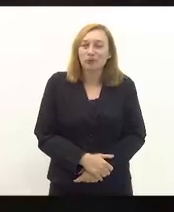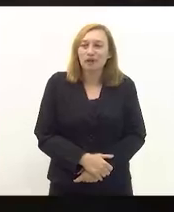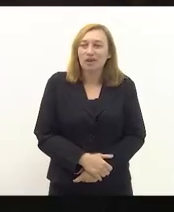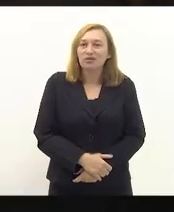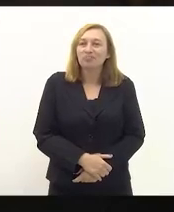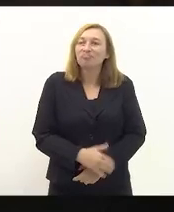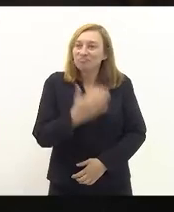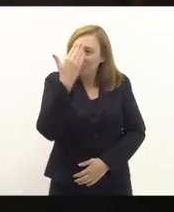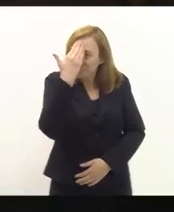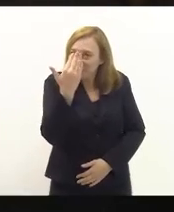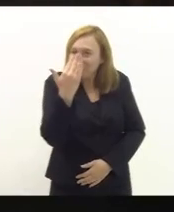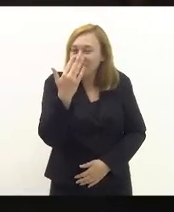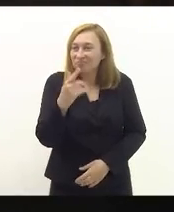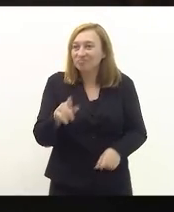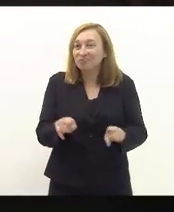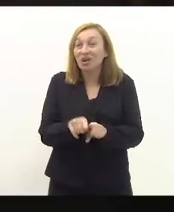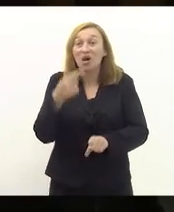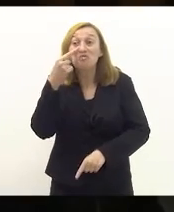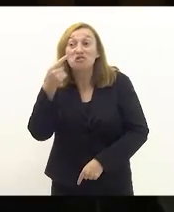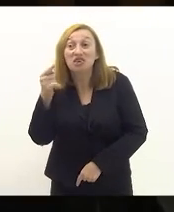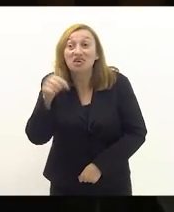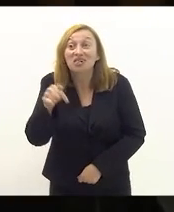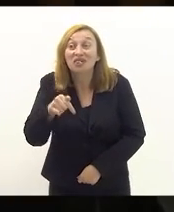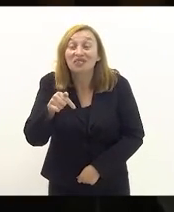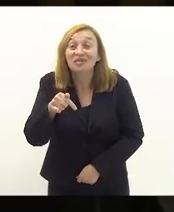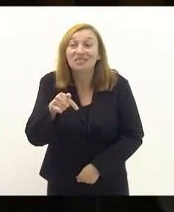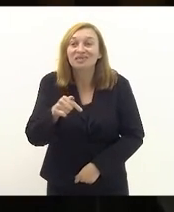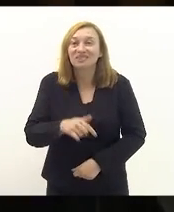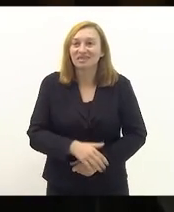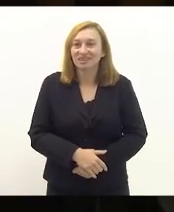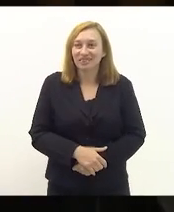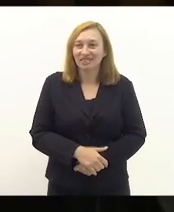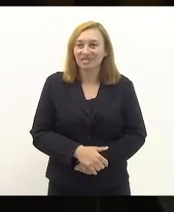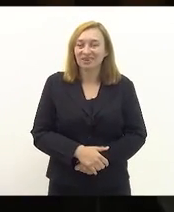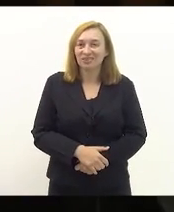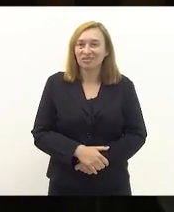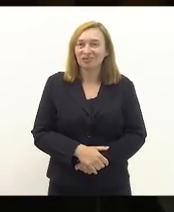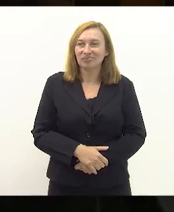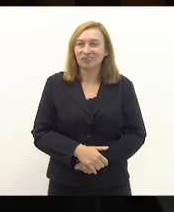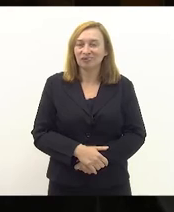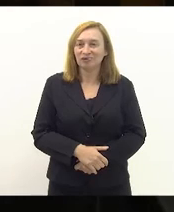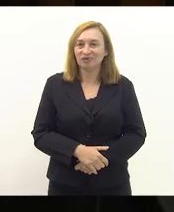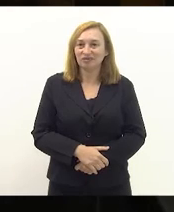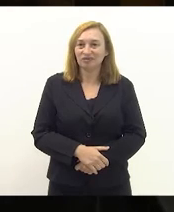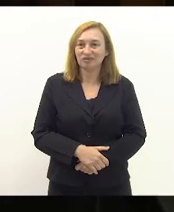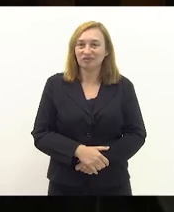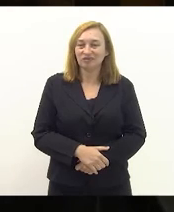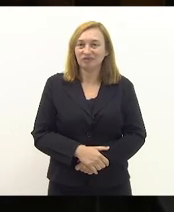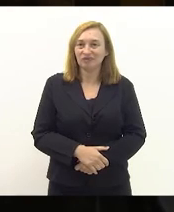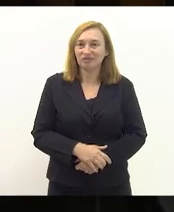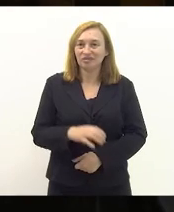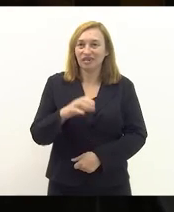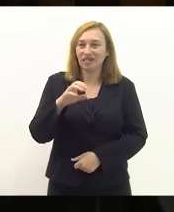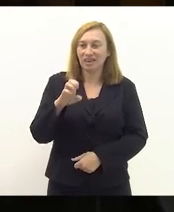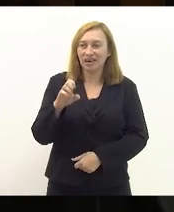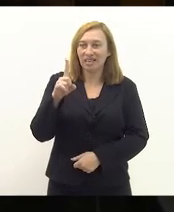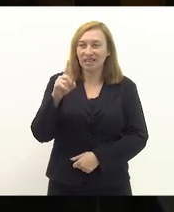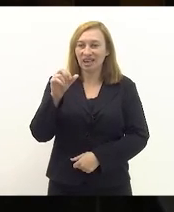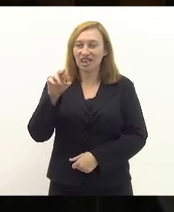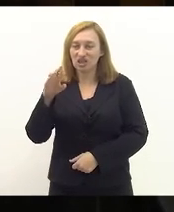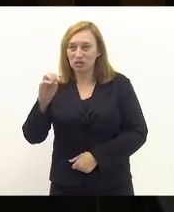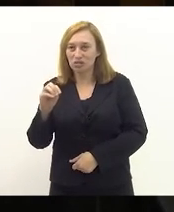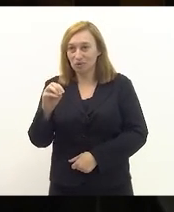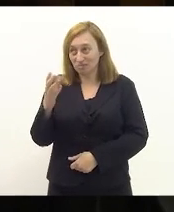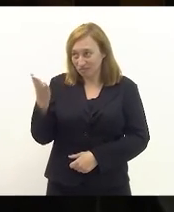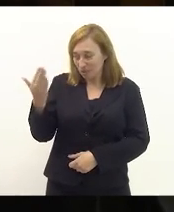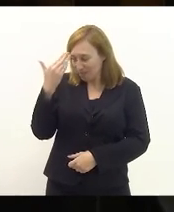e Agradeço também acabei de ver aqui essa lenda viva de Duque de Caxias o e desce seu